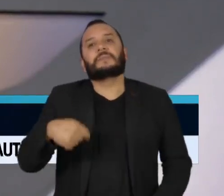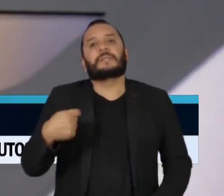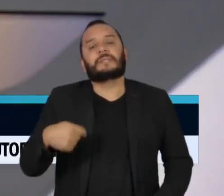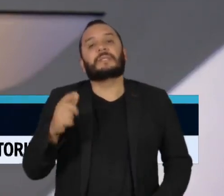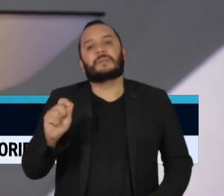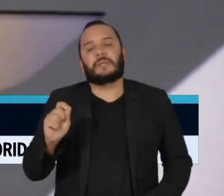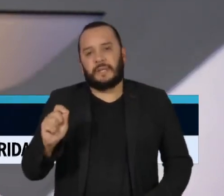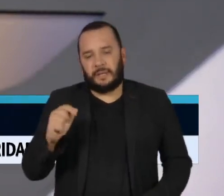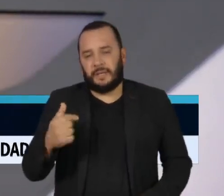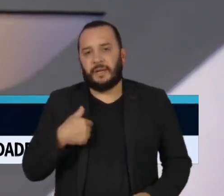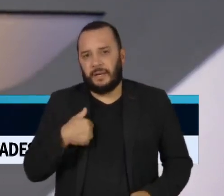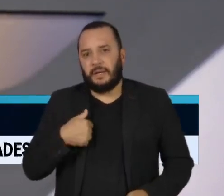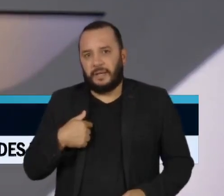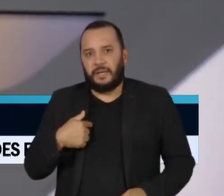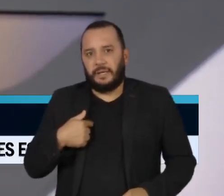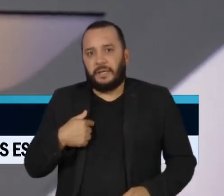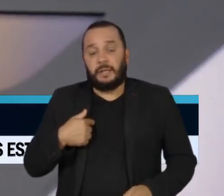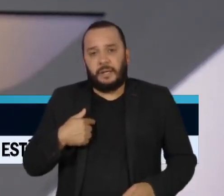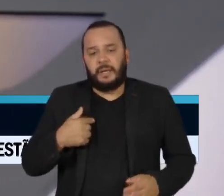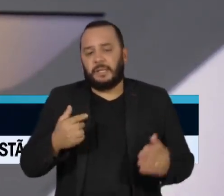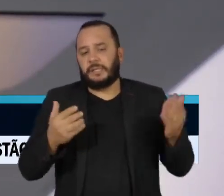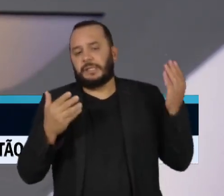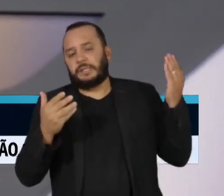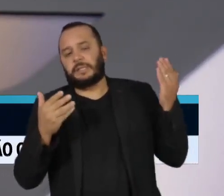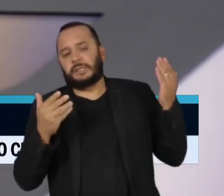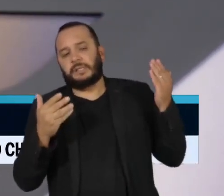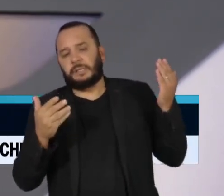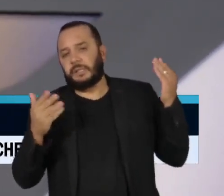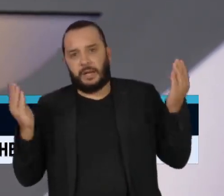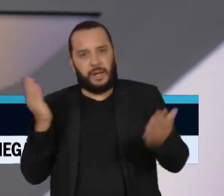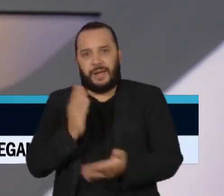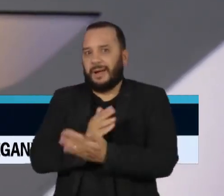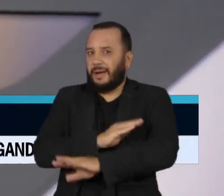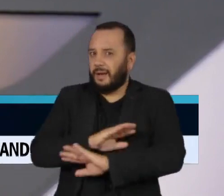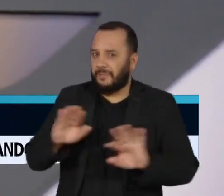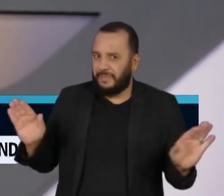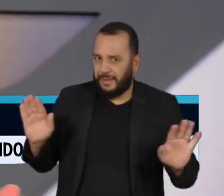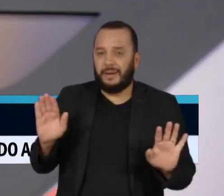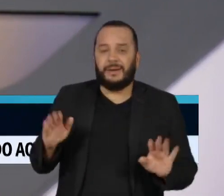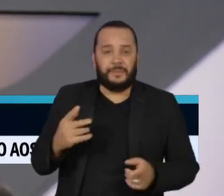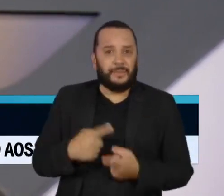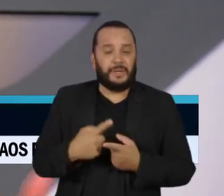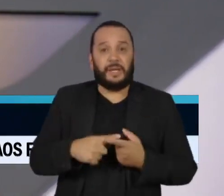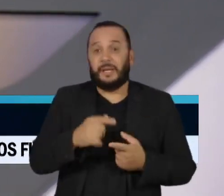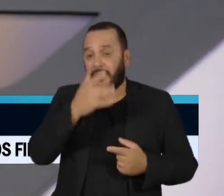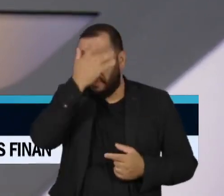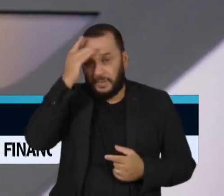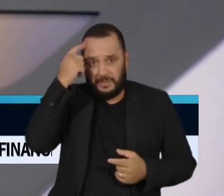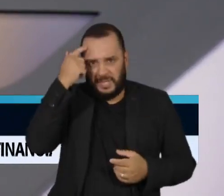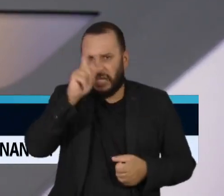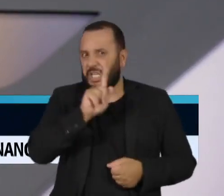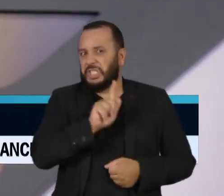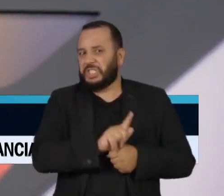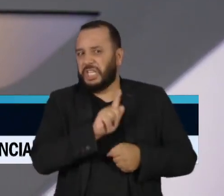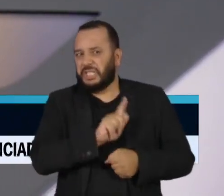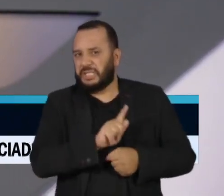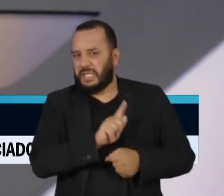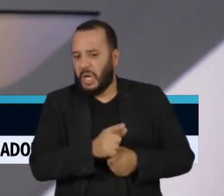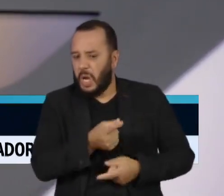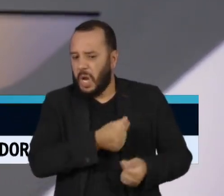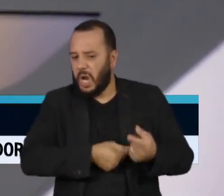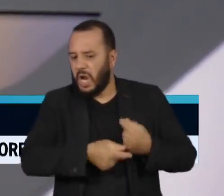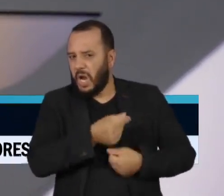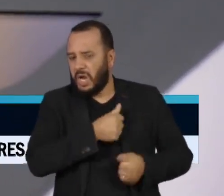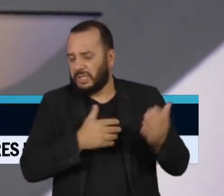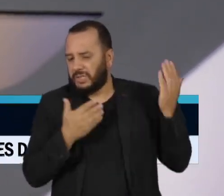Desconfiança de que a gestão fiscal não vai ser eh compatível com o que se espera de